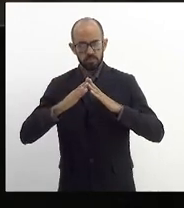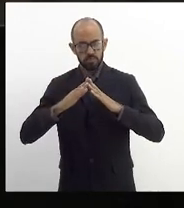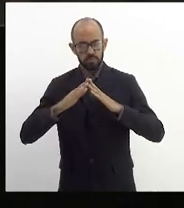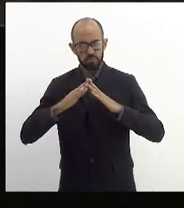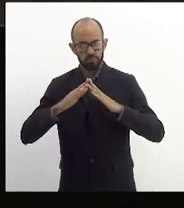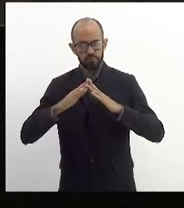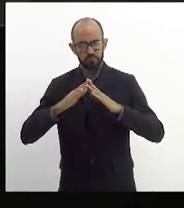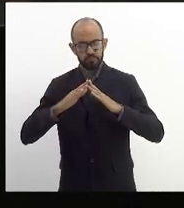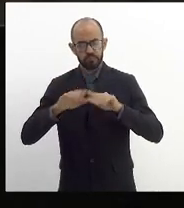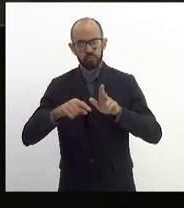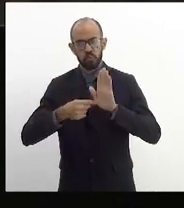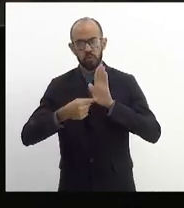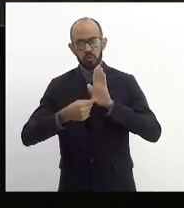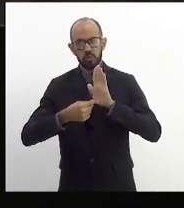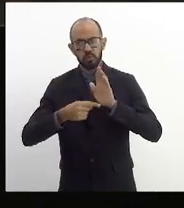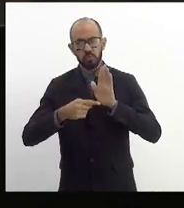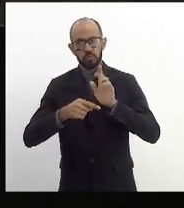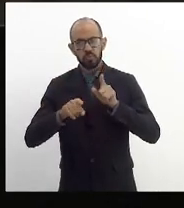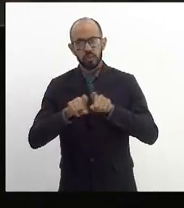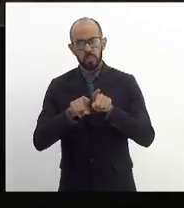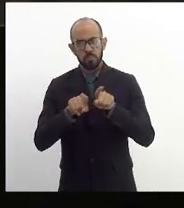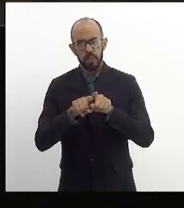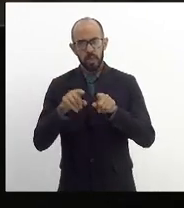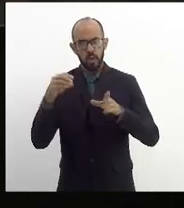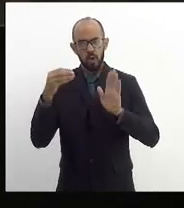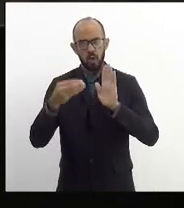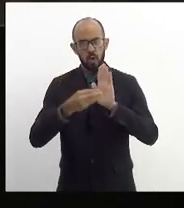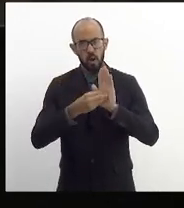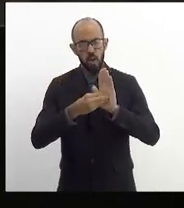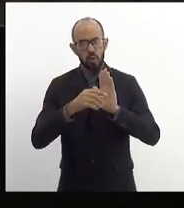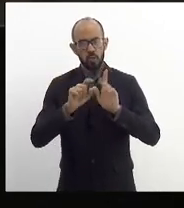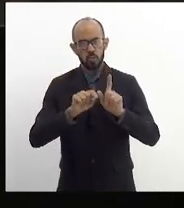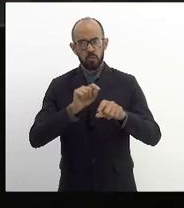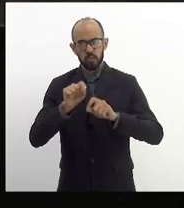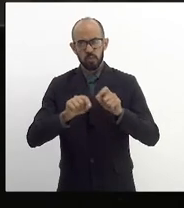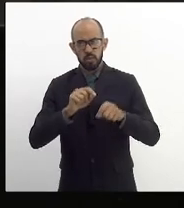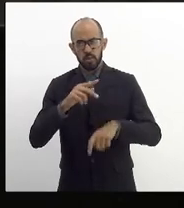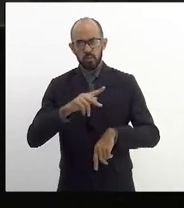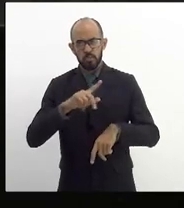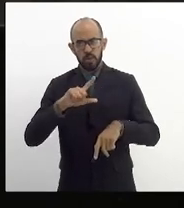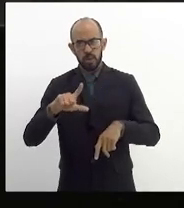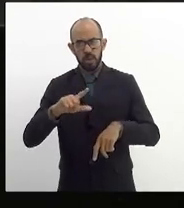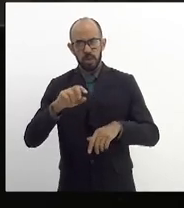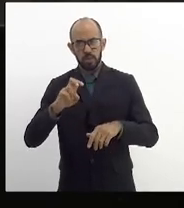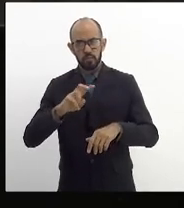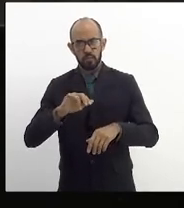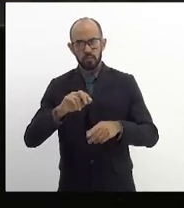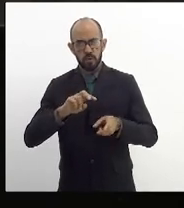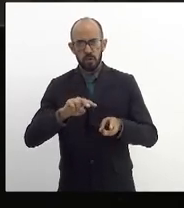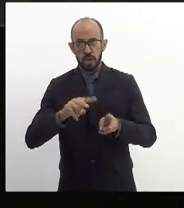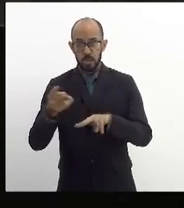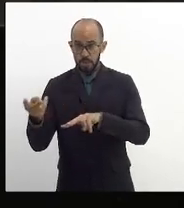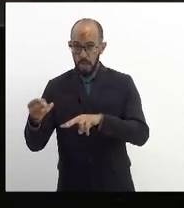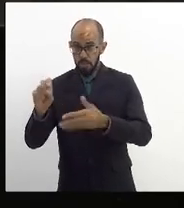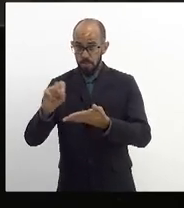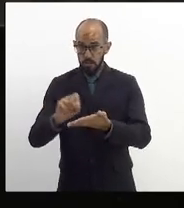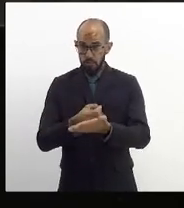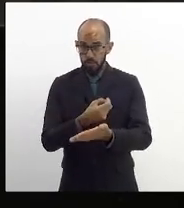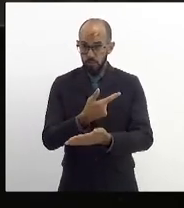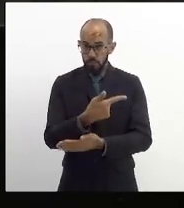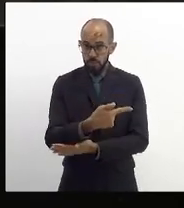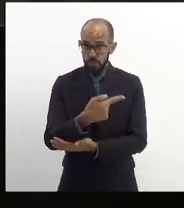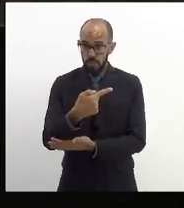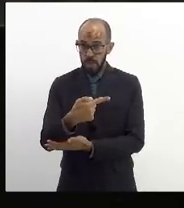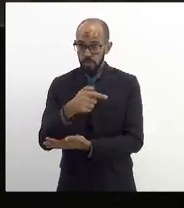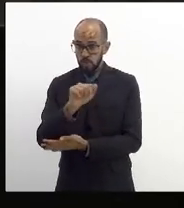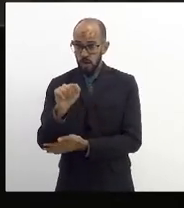coloco aqui né que o projeto foi encaminhado para autógrafo no dia vinte e sete de agosto